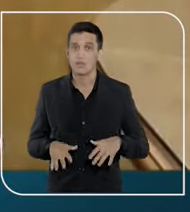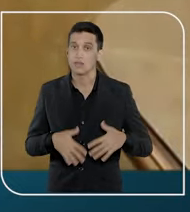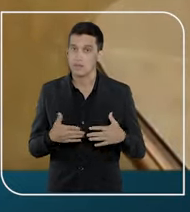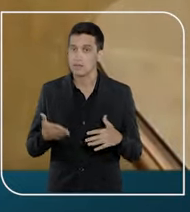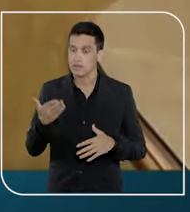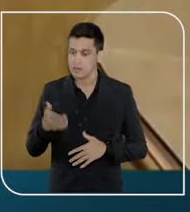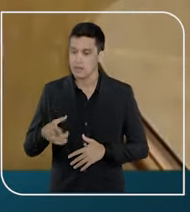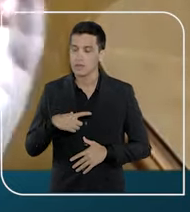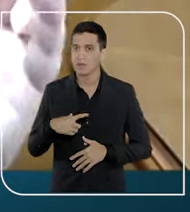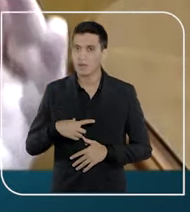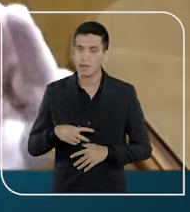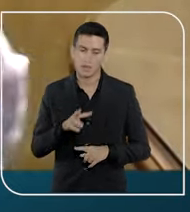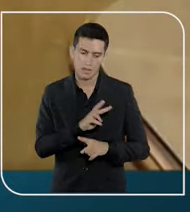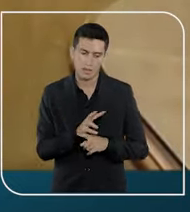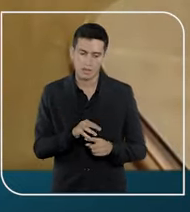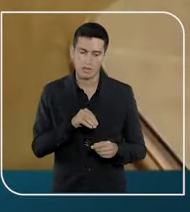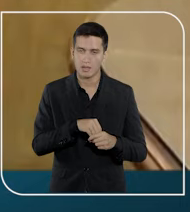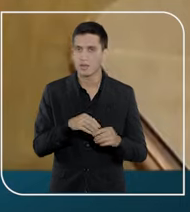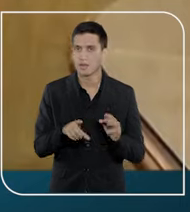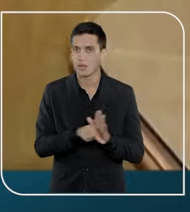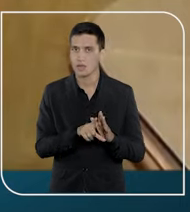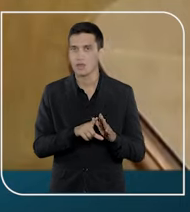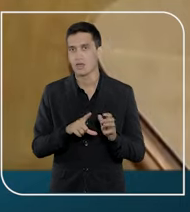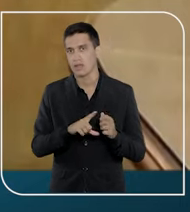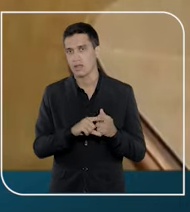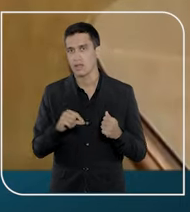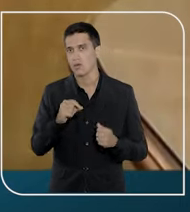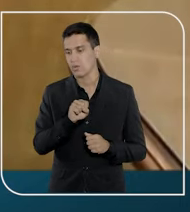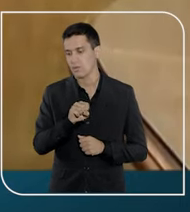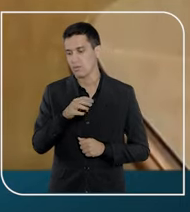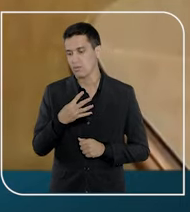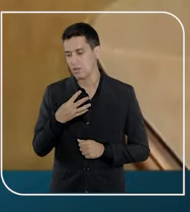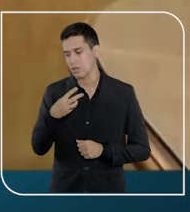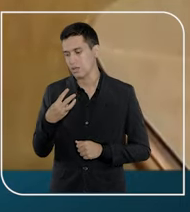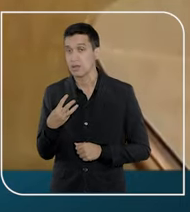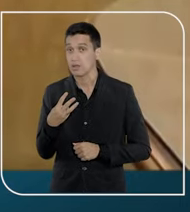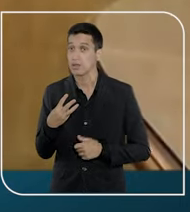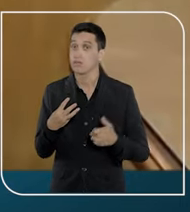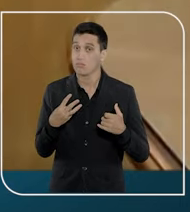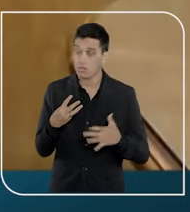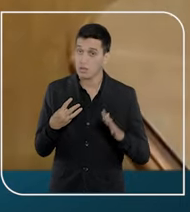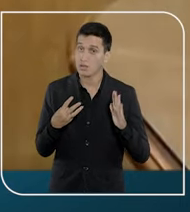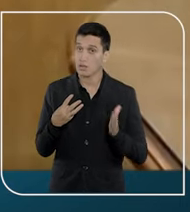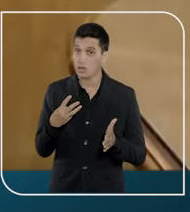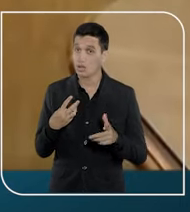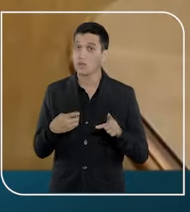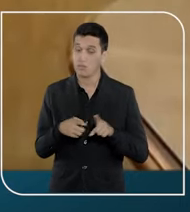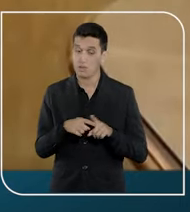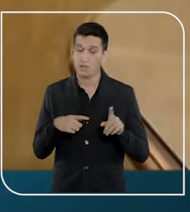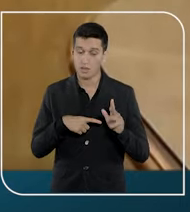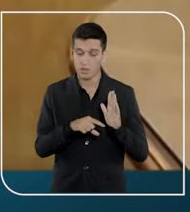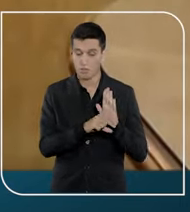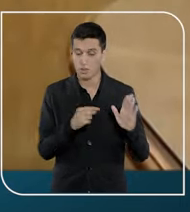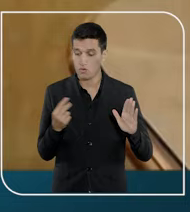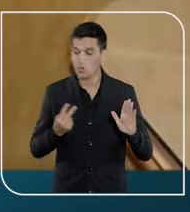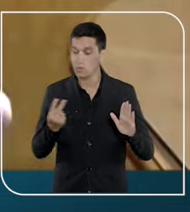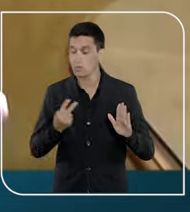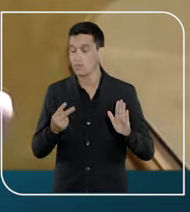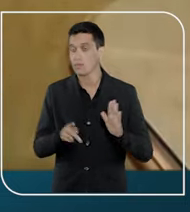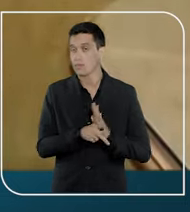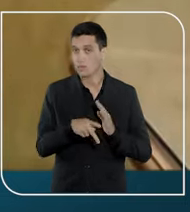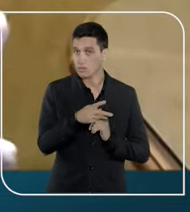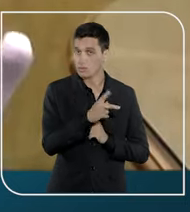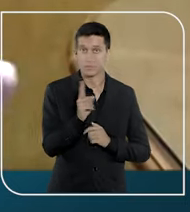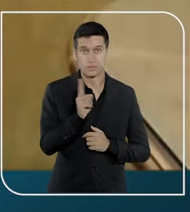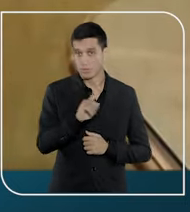previsão expressa na lei, o artigo 843, e tem o parágrafo 2º dele, que não é muito